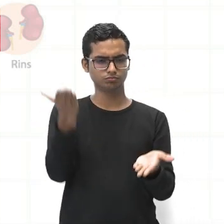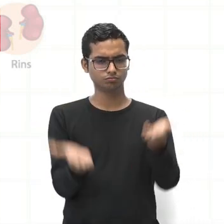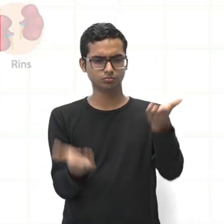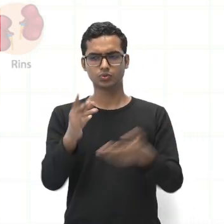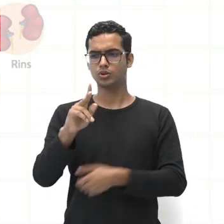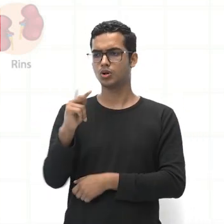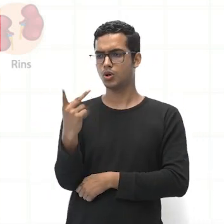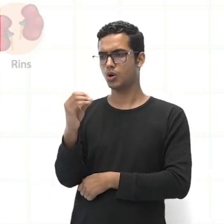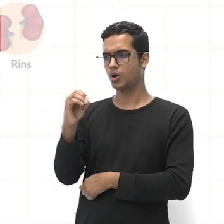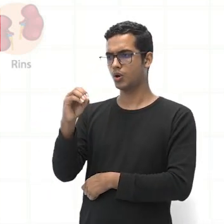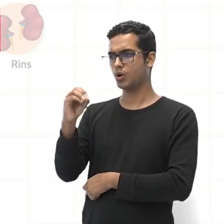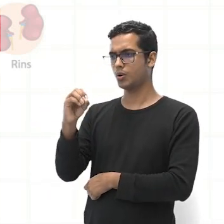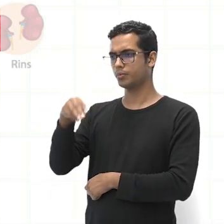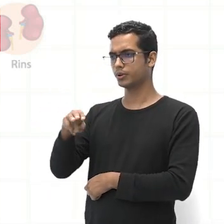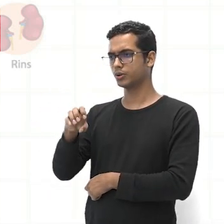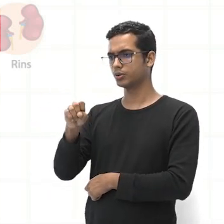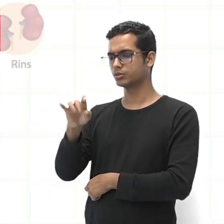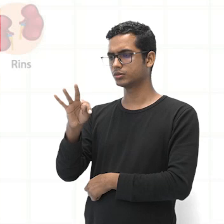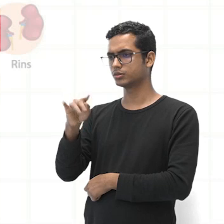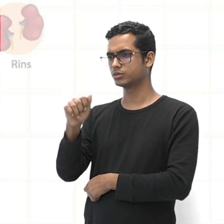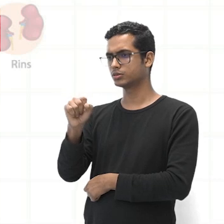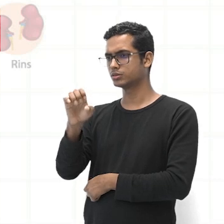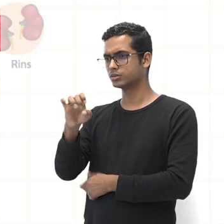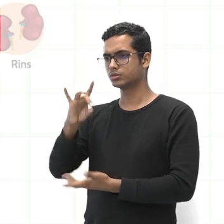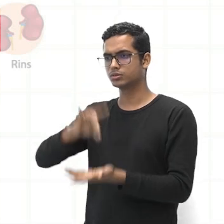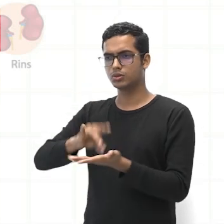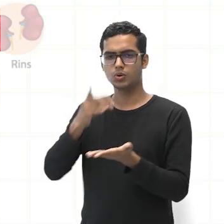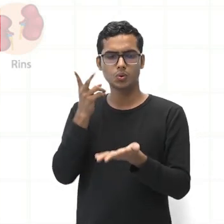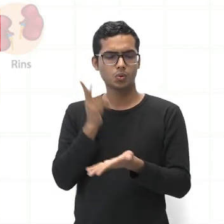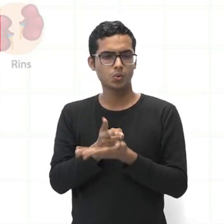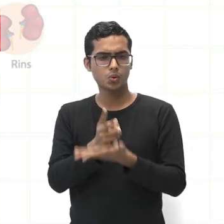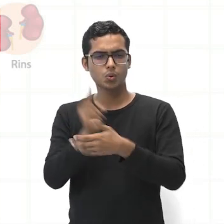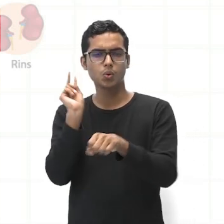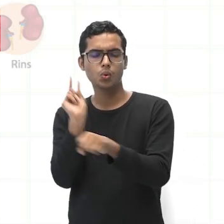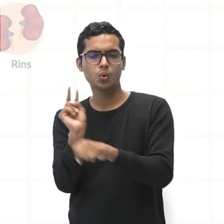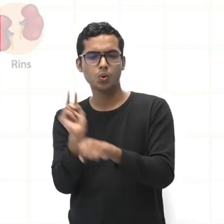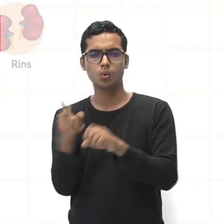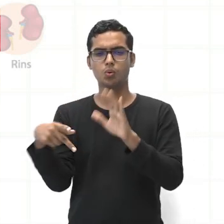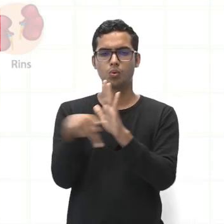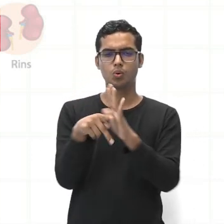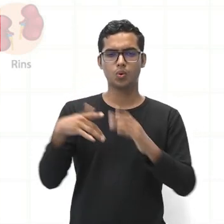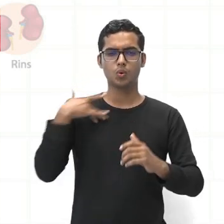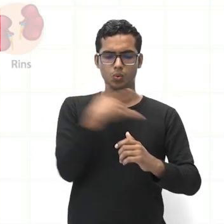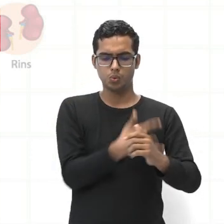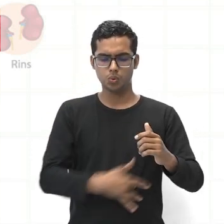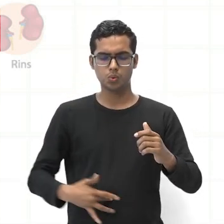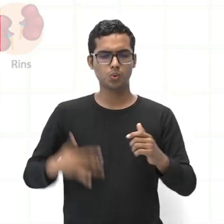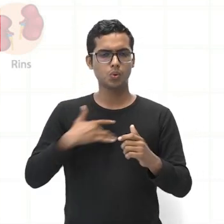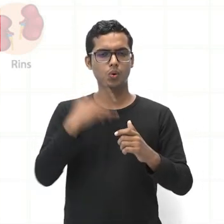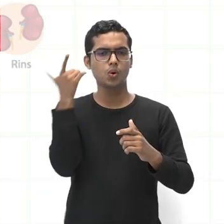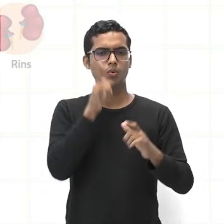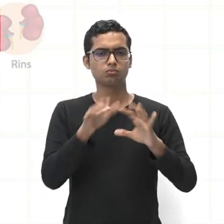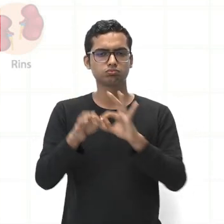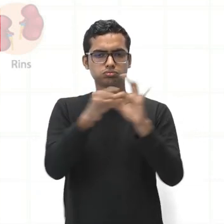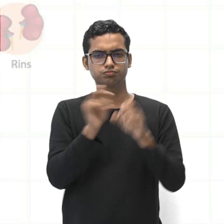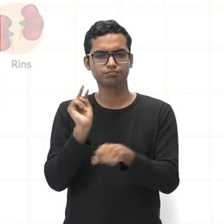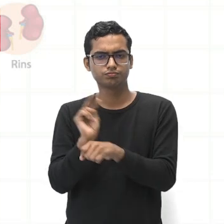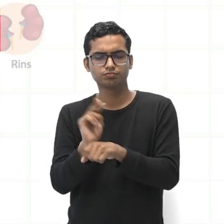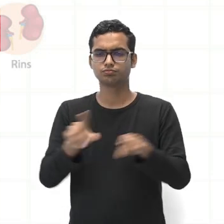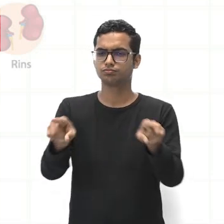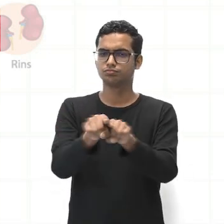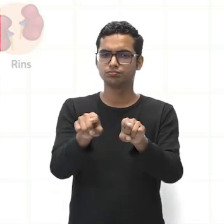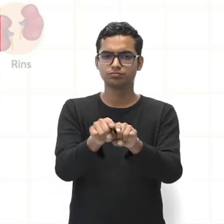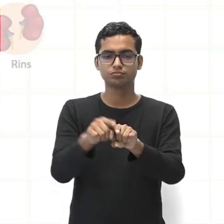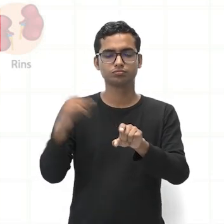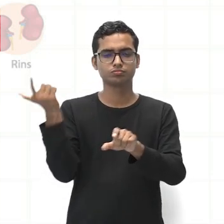faz a manutenção, né, da sincronia desses sistemas, certo?